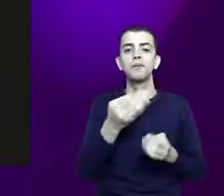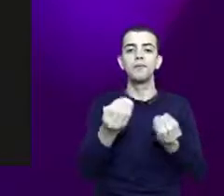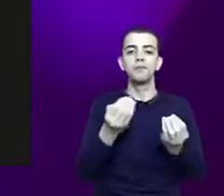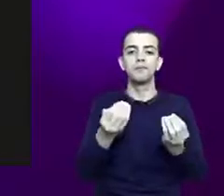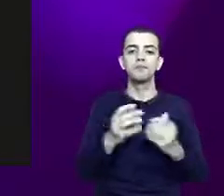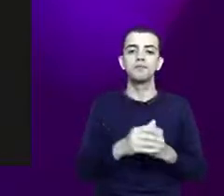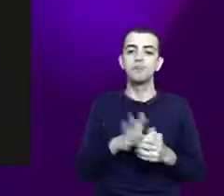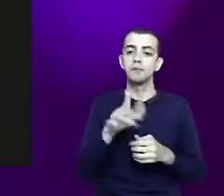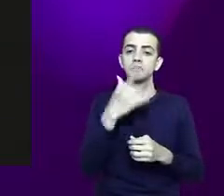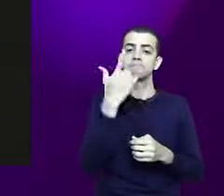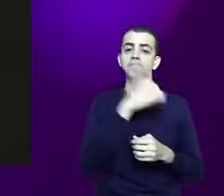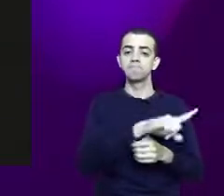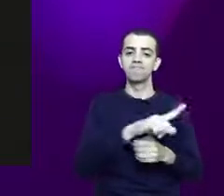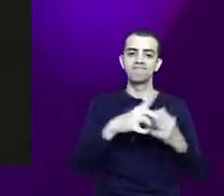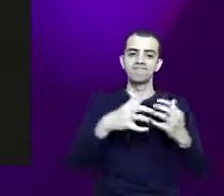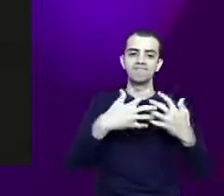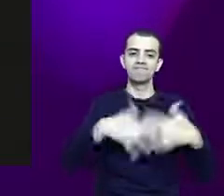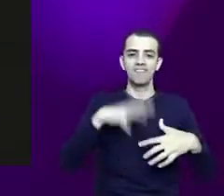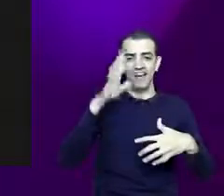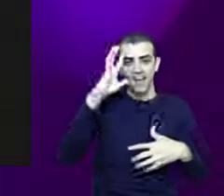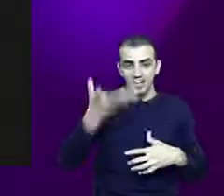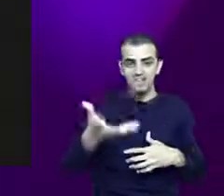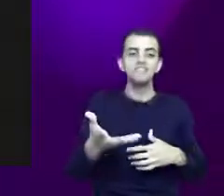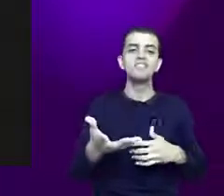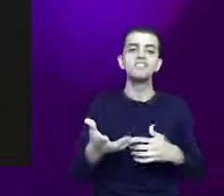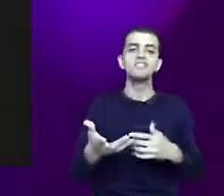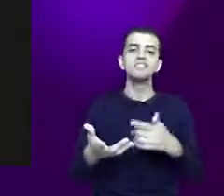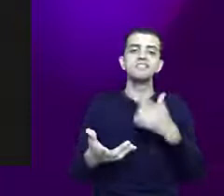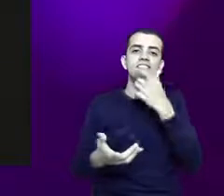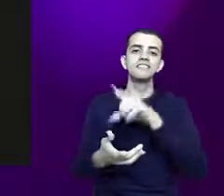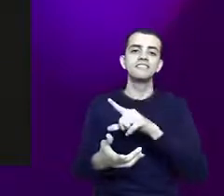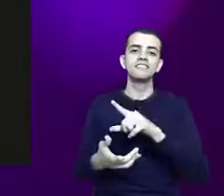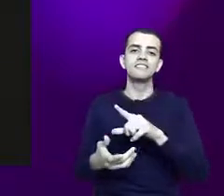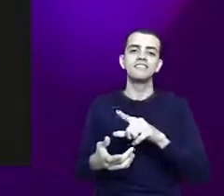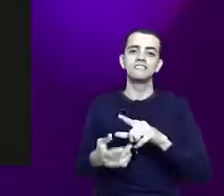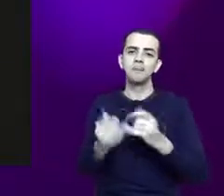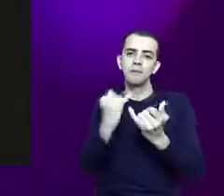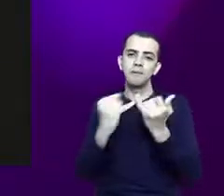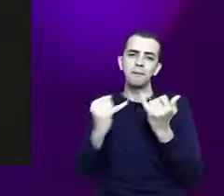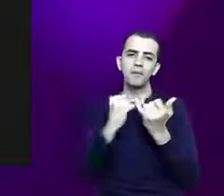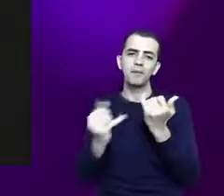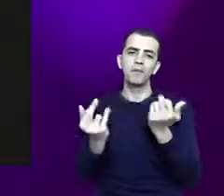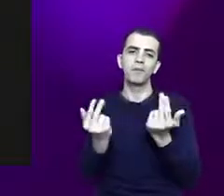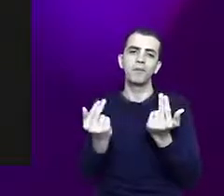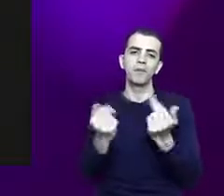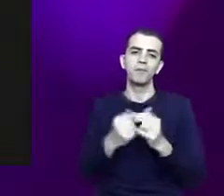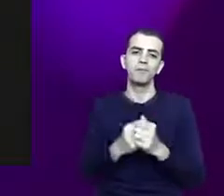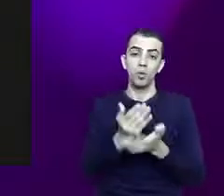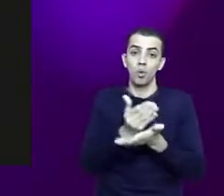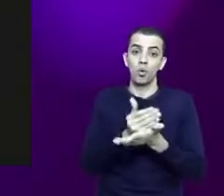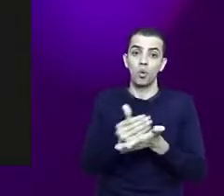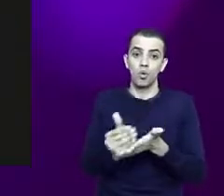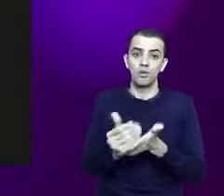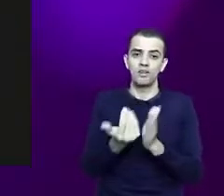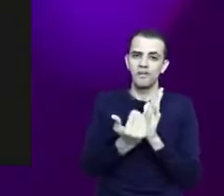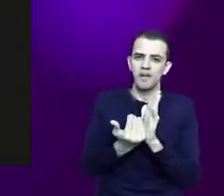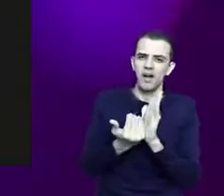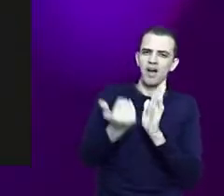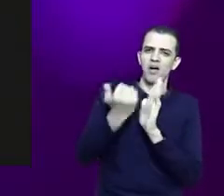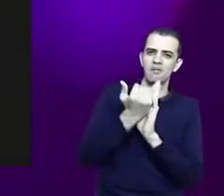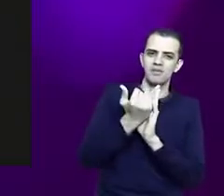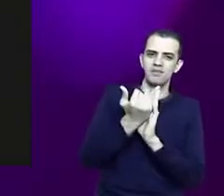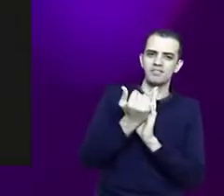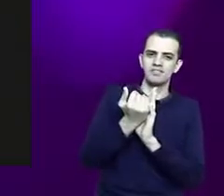o resultado depois final ficou muito similar. Apesar de, no início, eu ter aumentado um pouquinho,